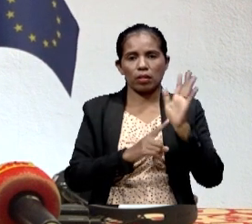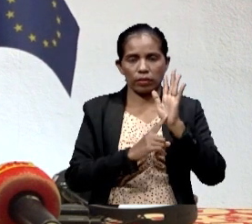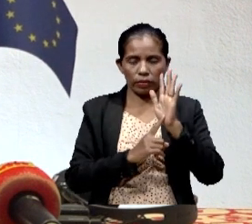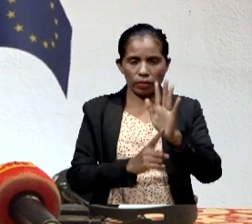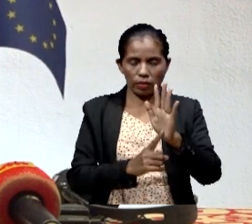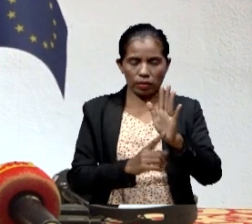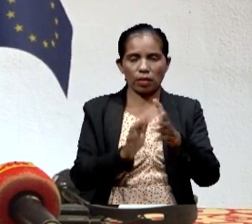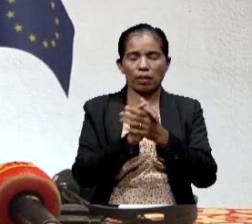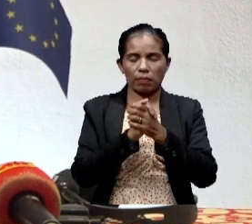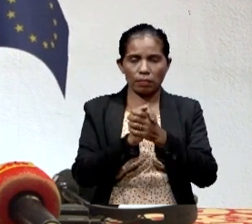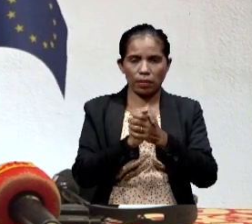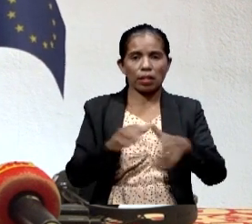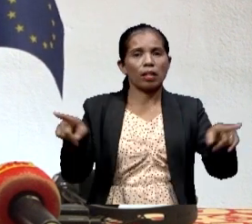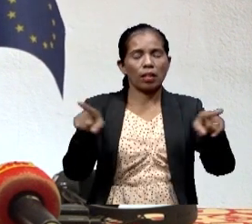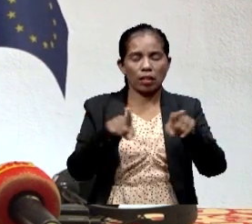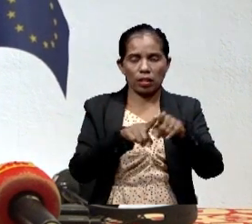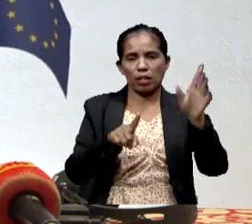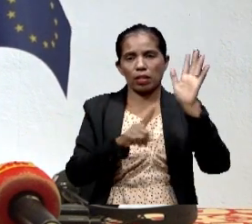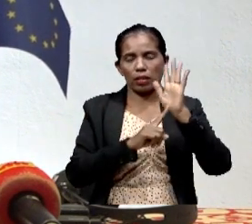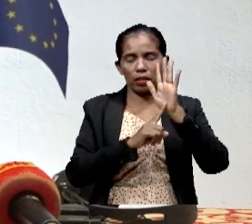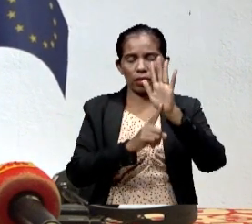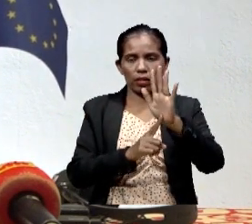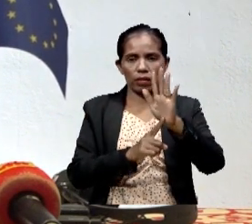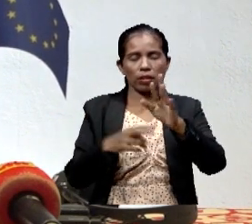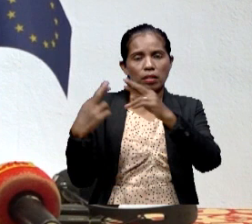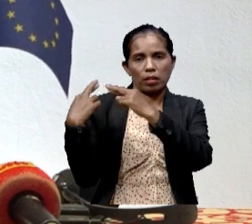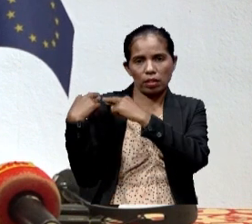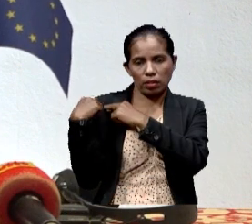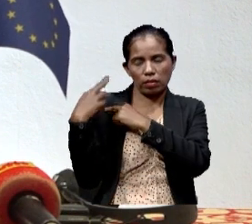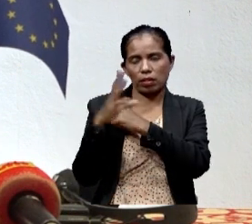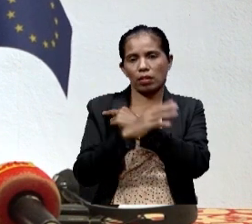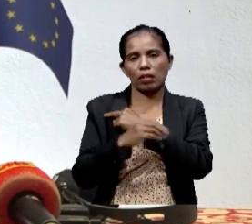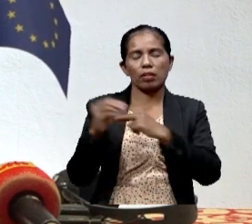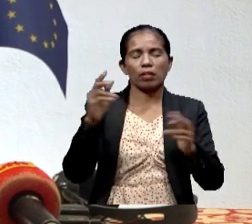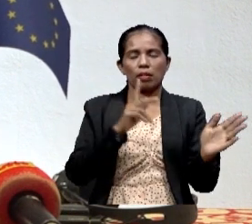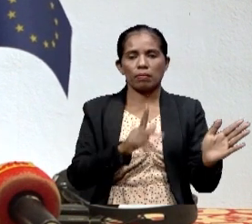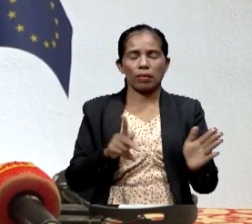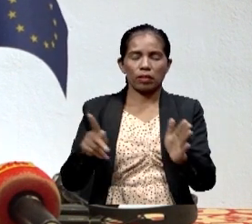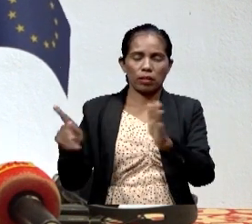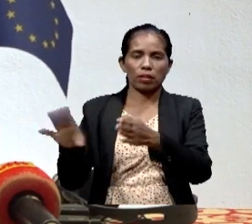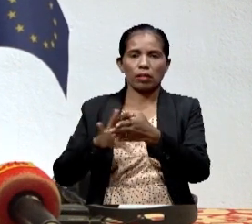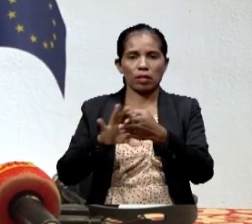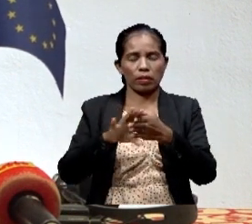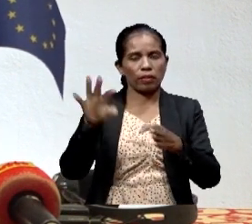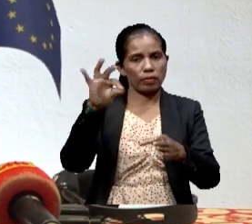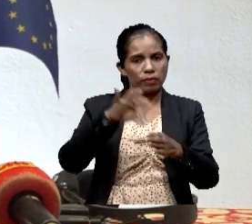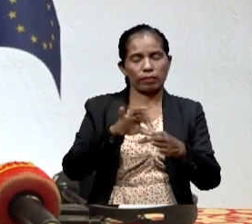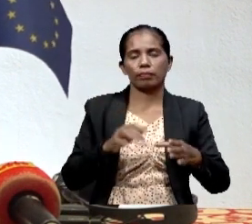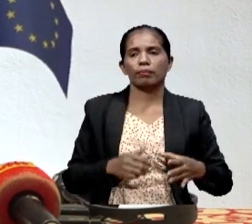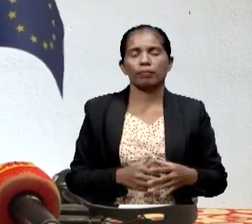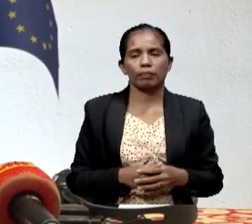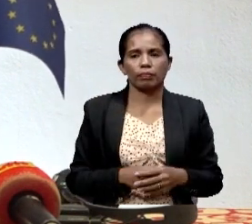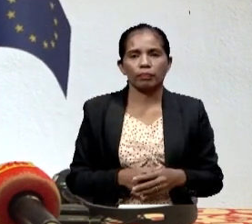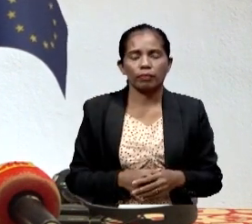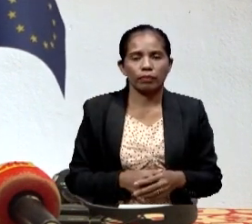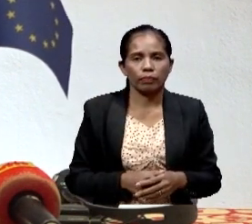onde ametin igualdade, transparência no responsabilidade e a processo eleitoral. And reporting